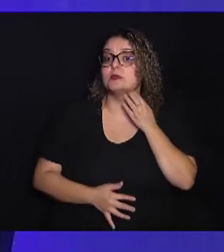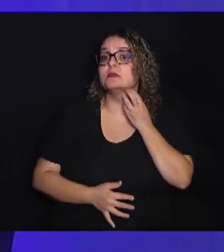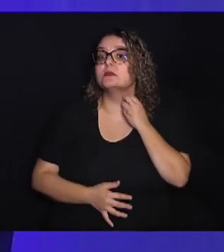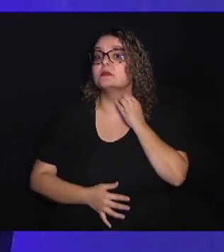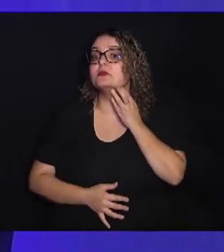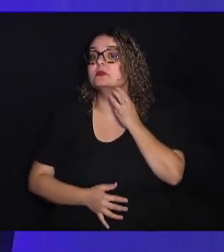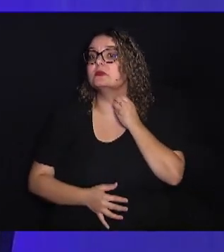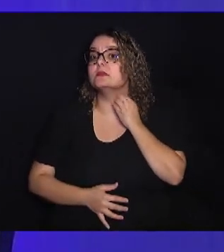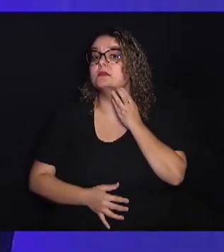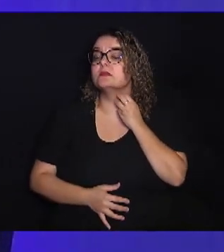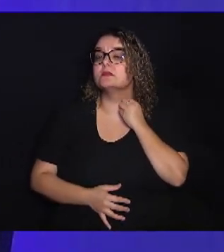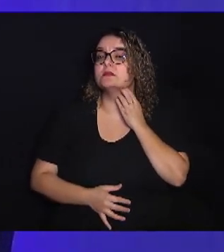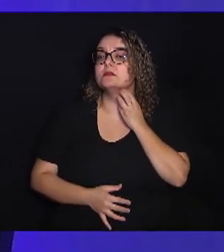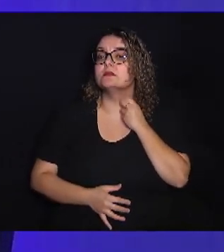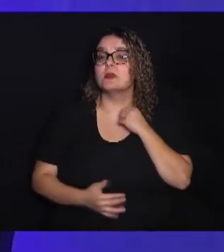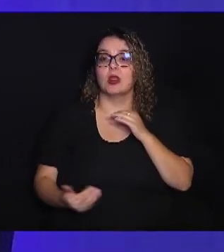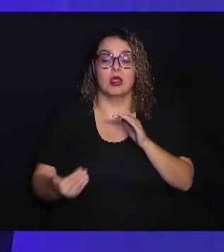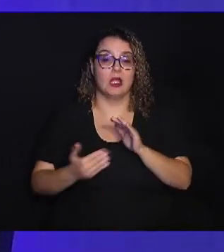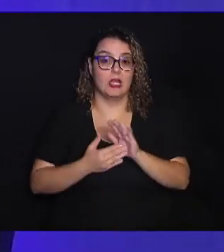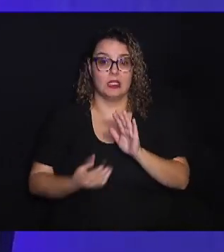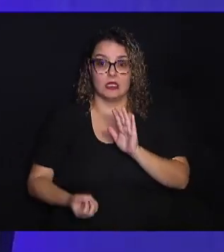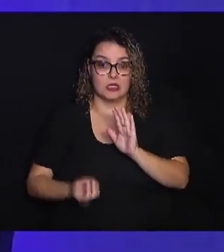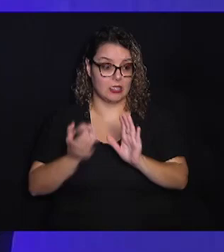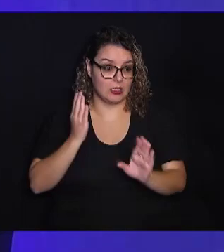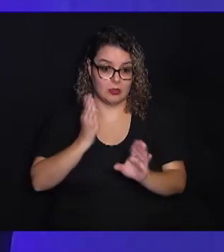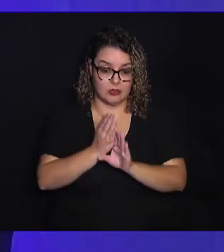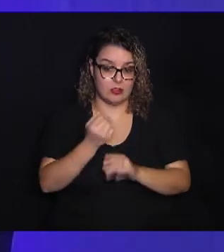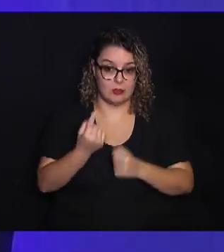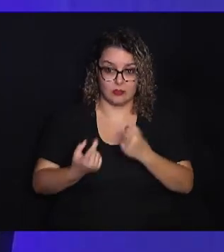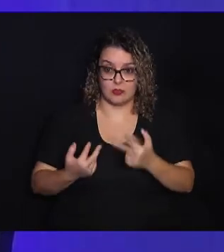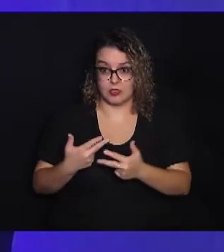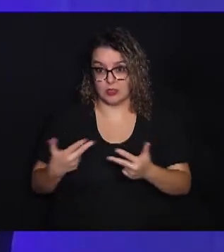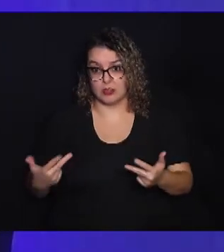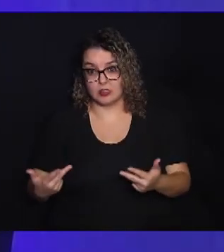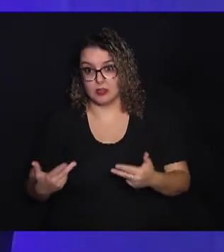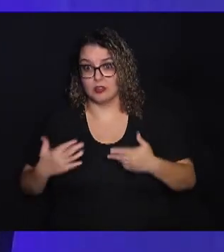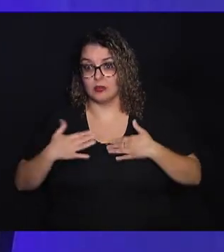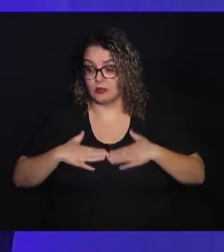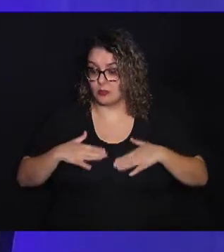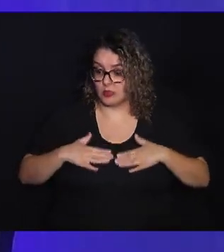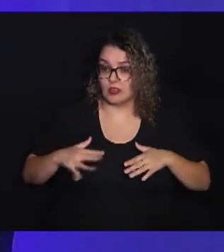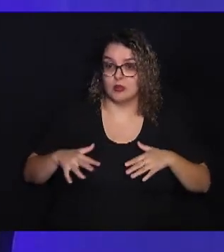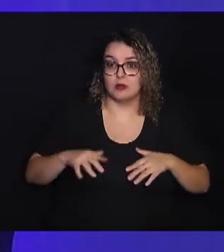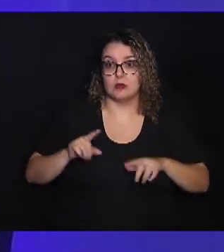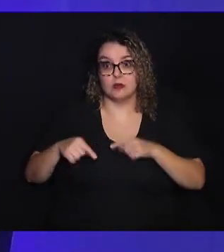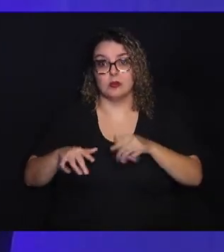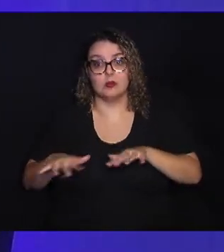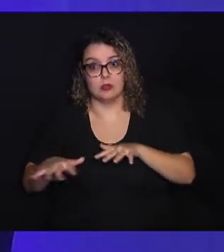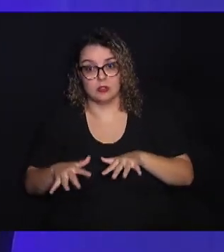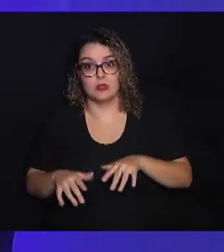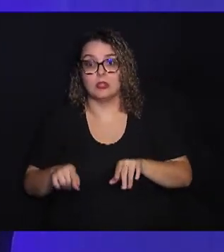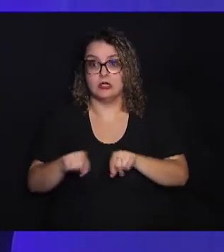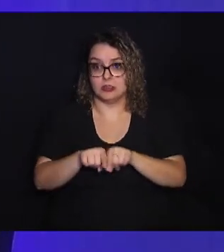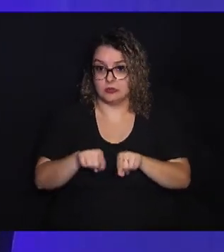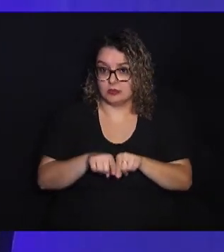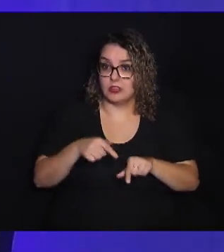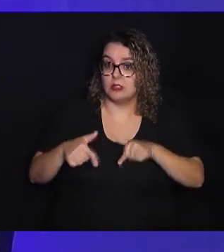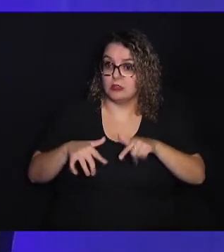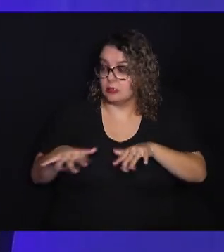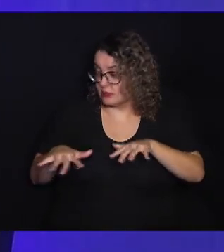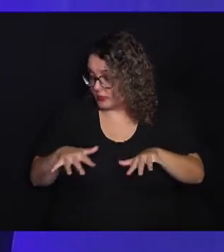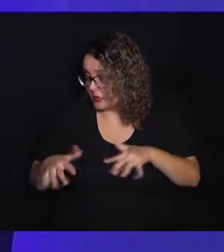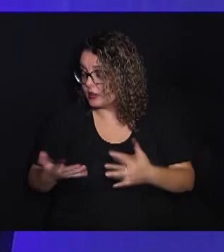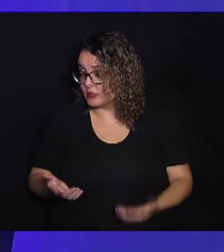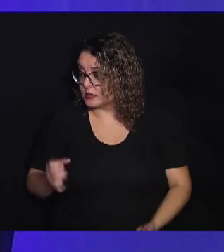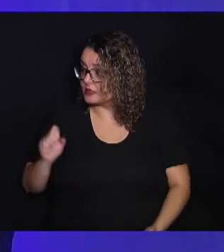Então, até descobrir que tem algumas situações que você precisa de uma calmaria, outras de uma agitação, isso também é trabalhado no movimento, né?